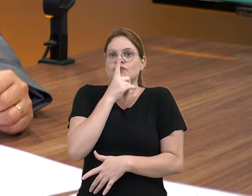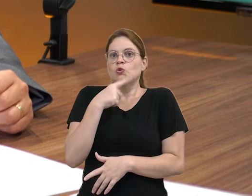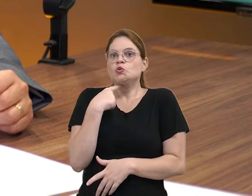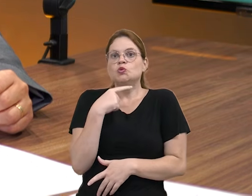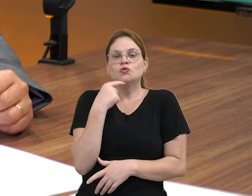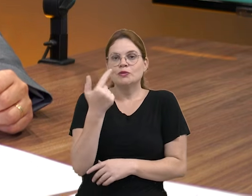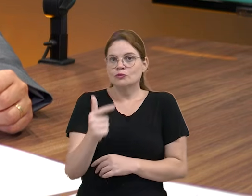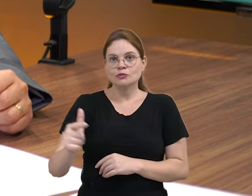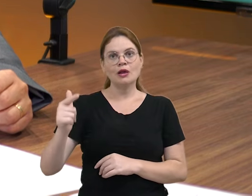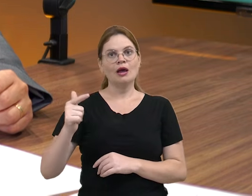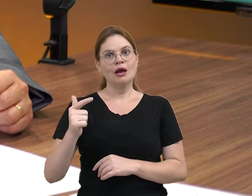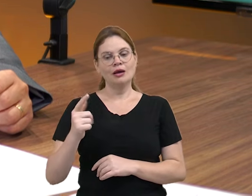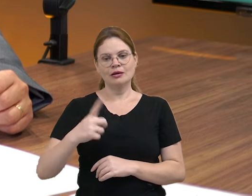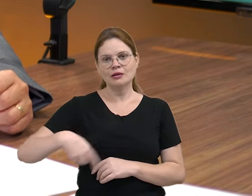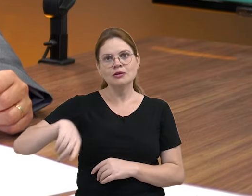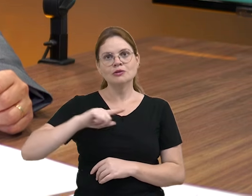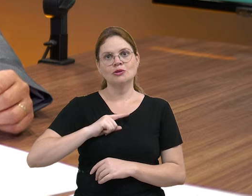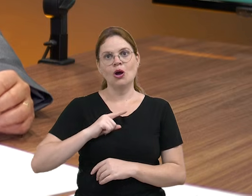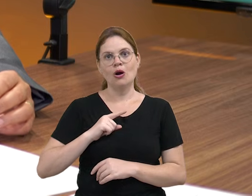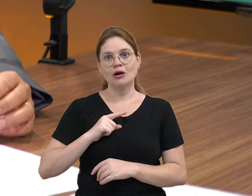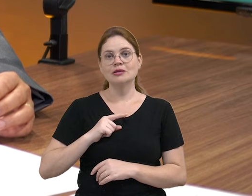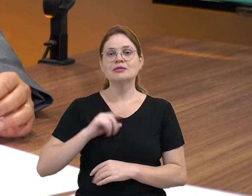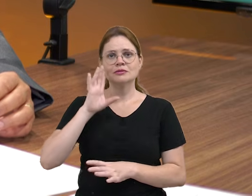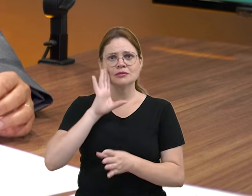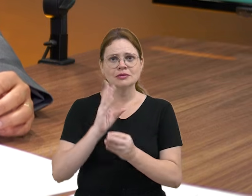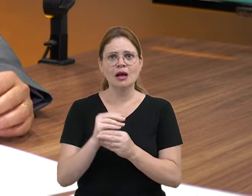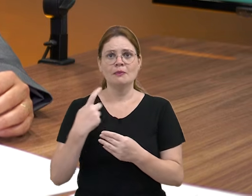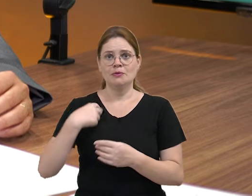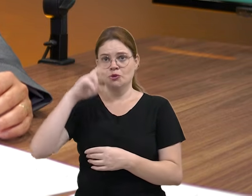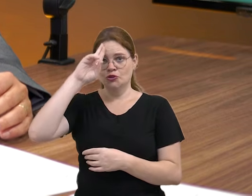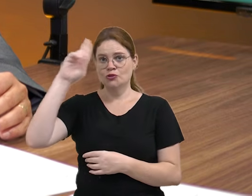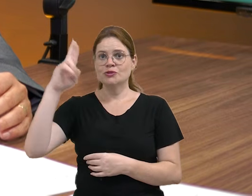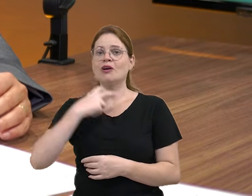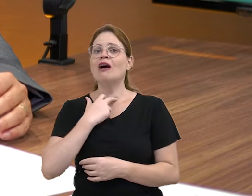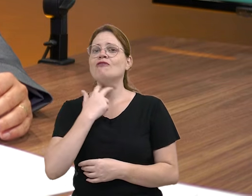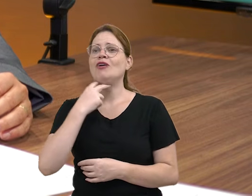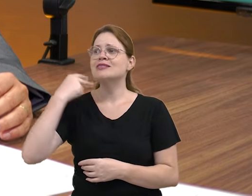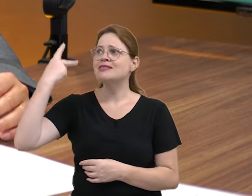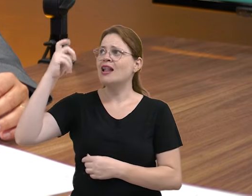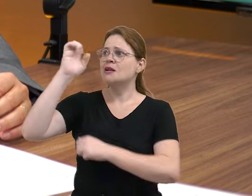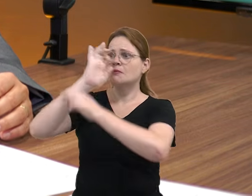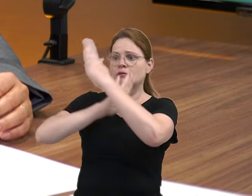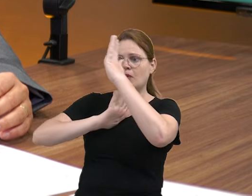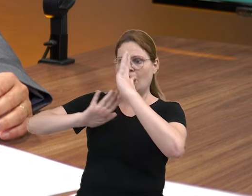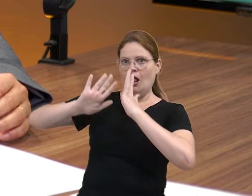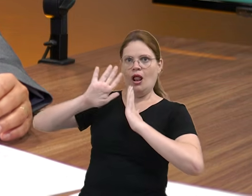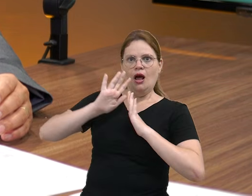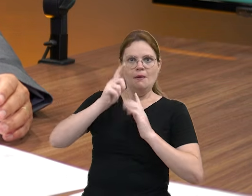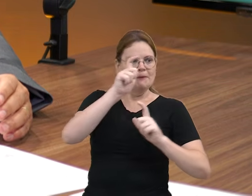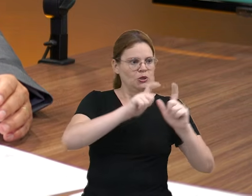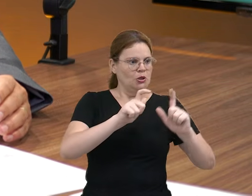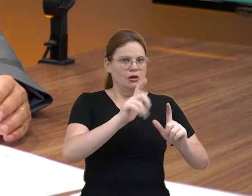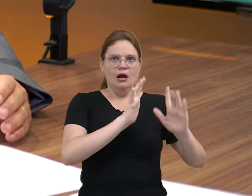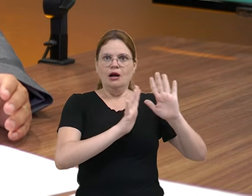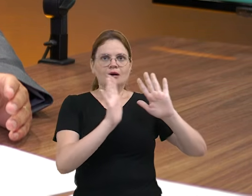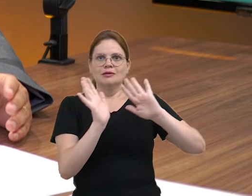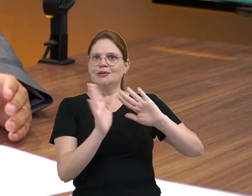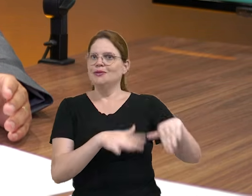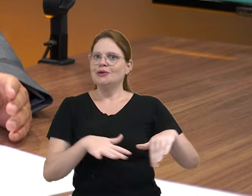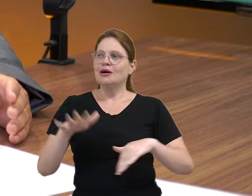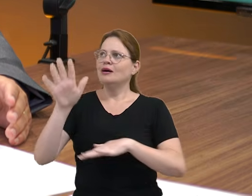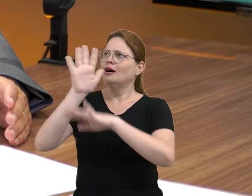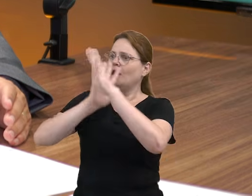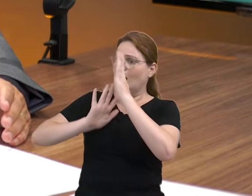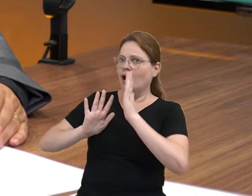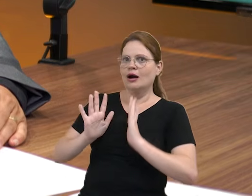tem dúvida. O Senhor entra onde nós não entramos. Né? A voz do Senhor, ela penetra onde as vozes da obra